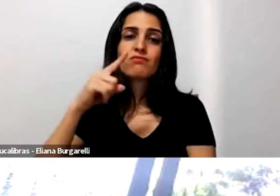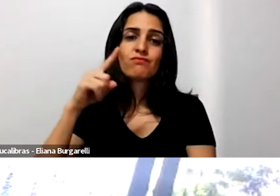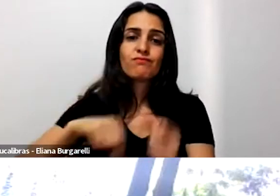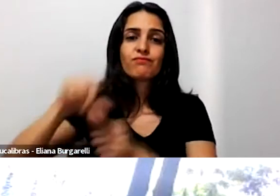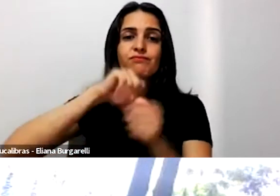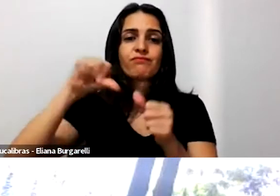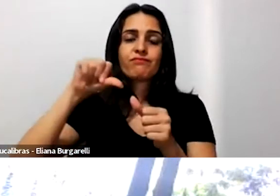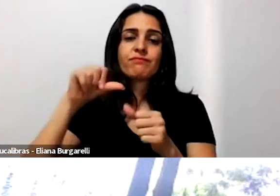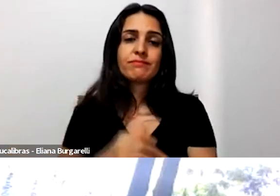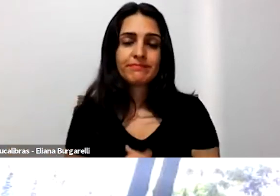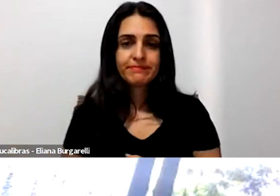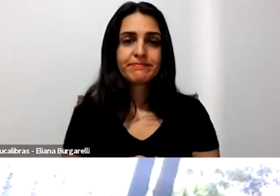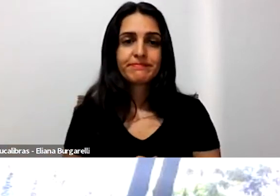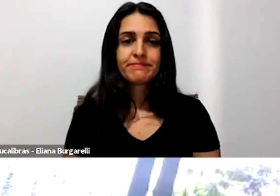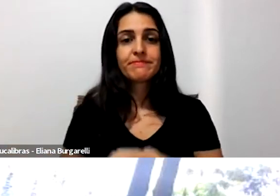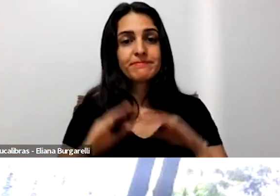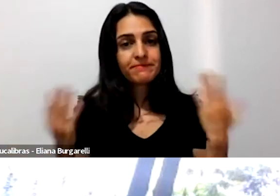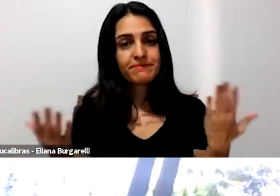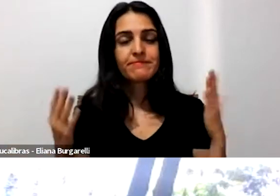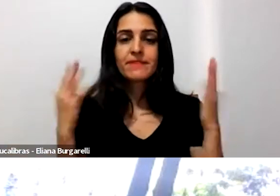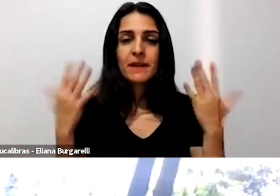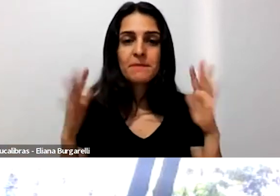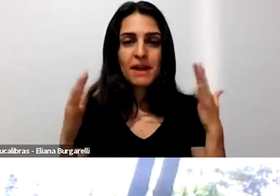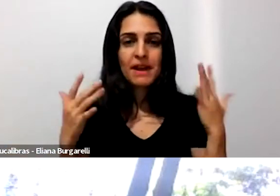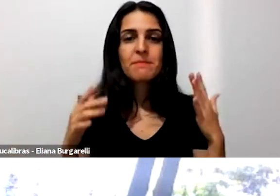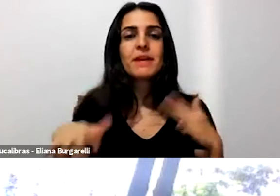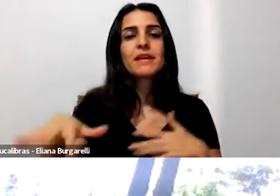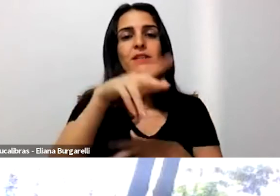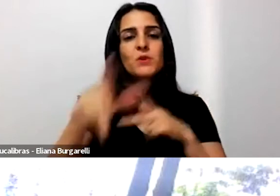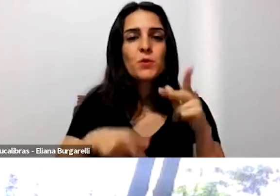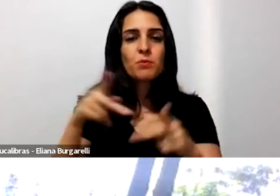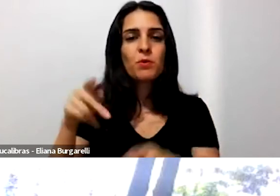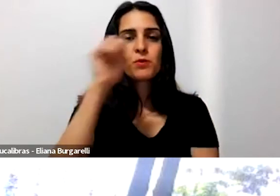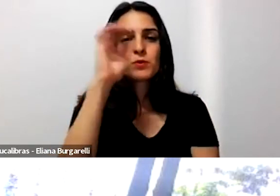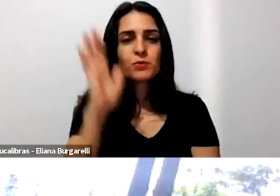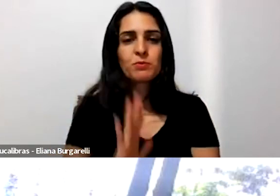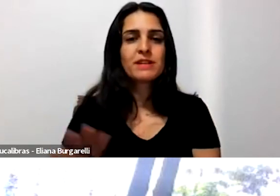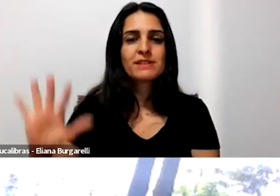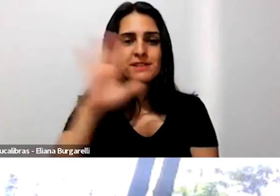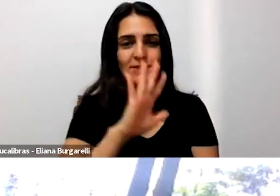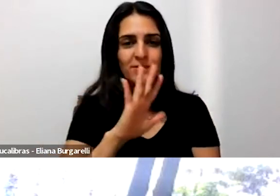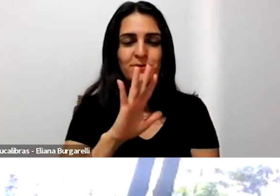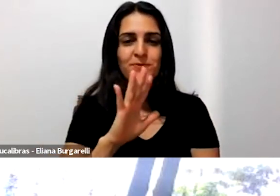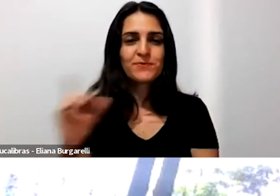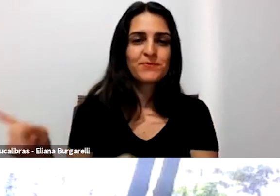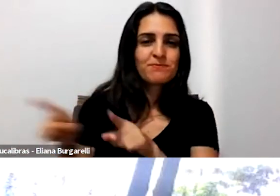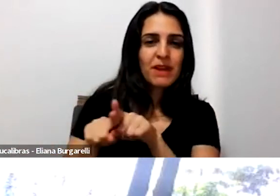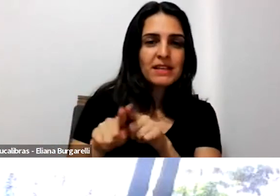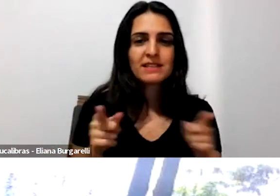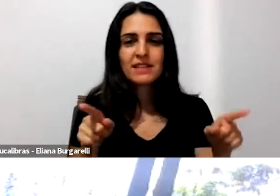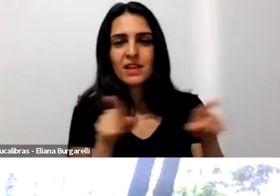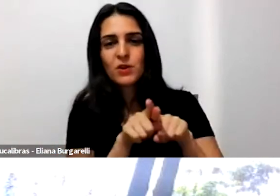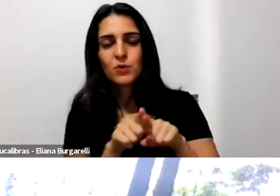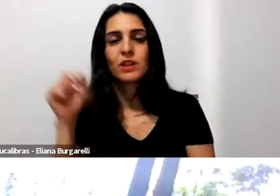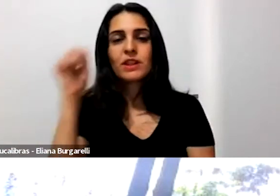fizeram sua contribuição, mas sempre foi num crescente, até 3 anos e meio atrás, que, infelizmente,